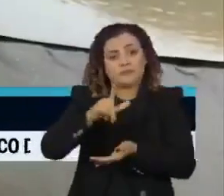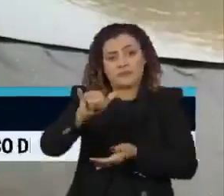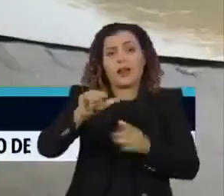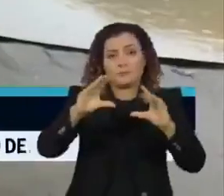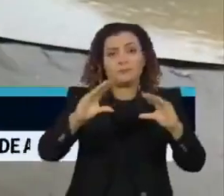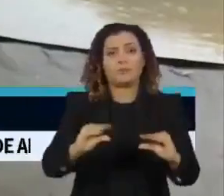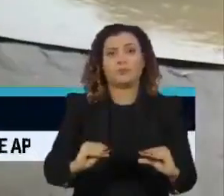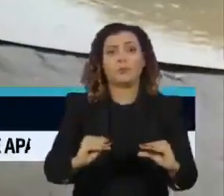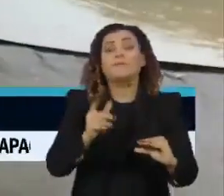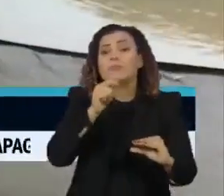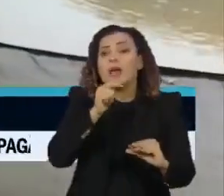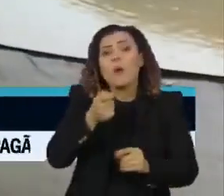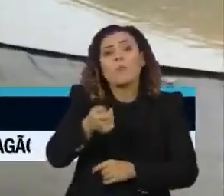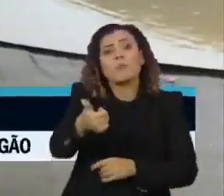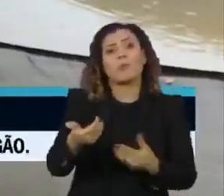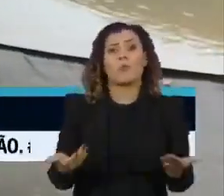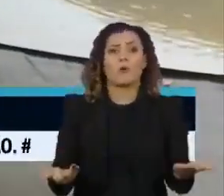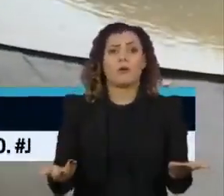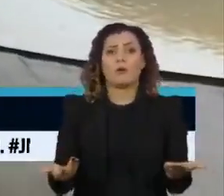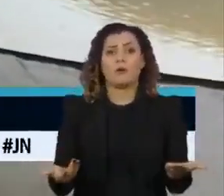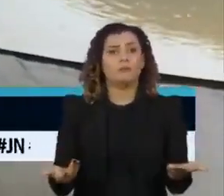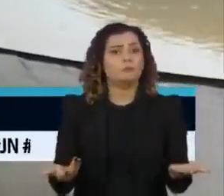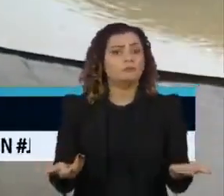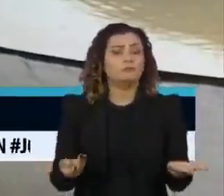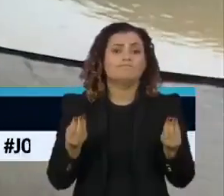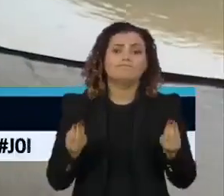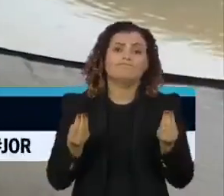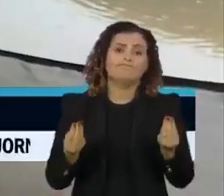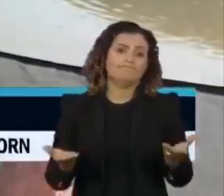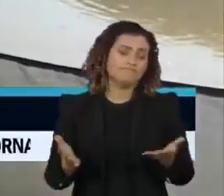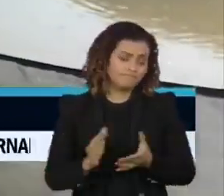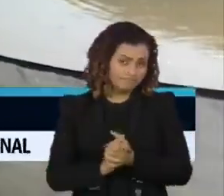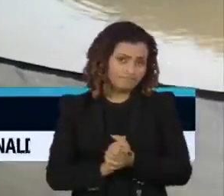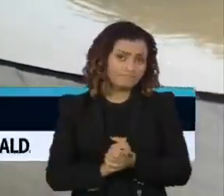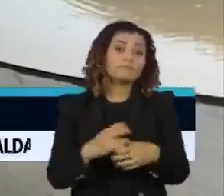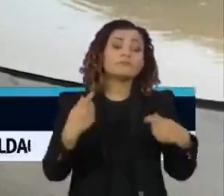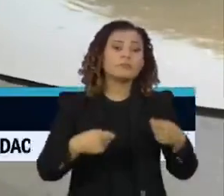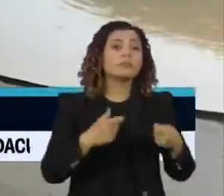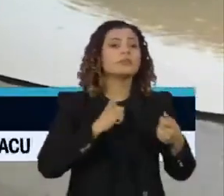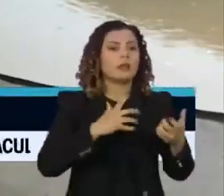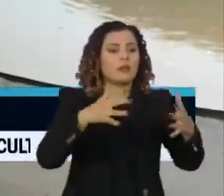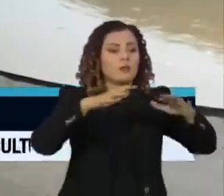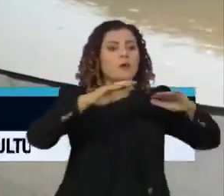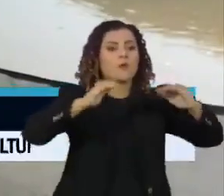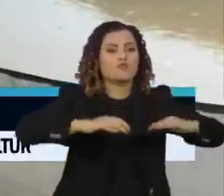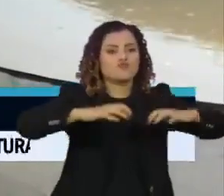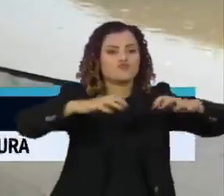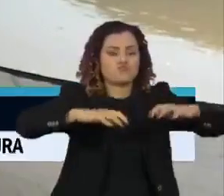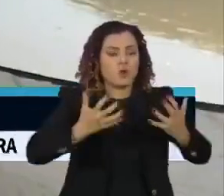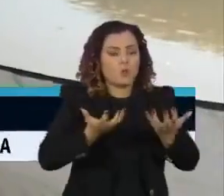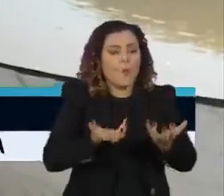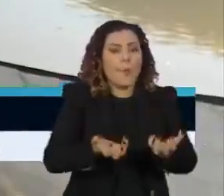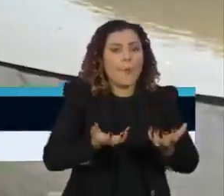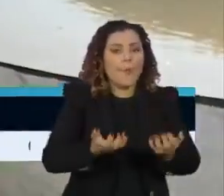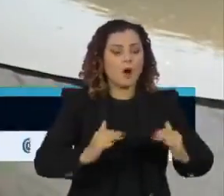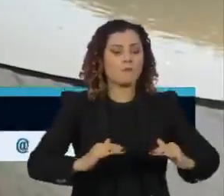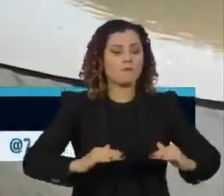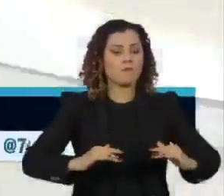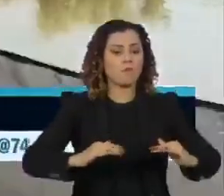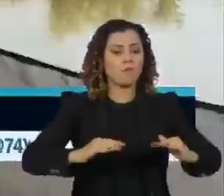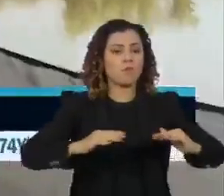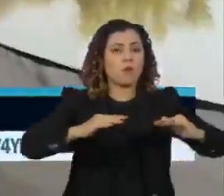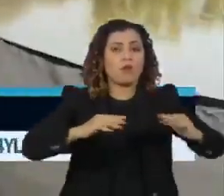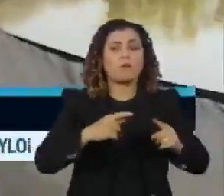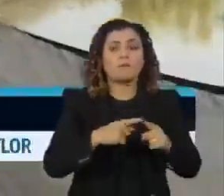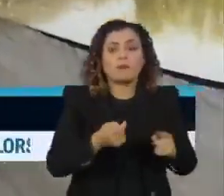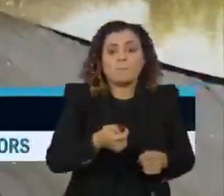água nossa é pouca, aí eles querem, tem a captação, não tem reservatório